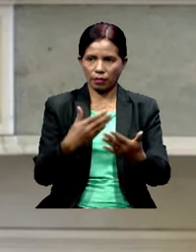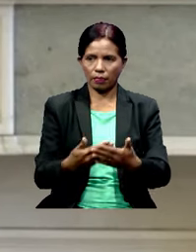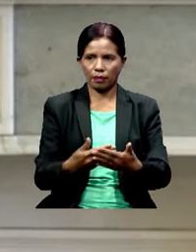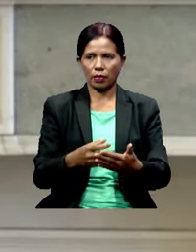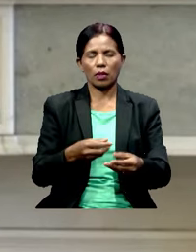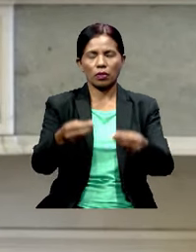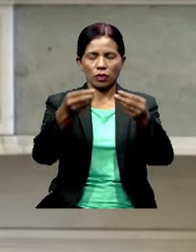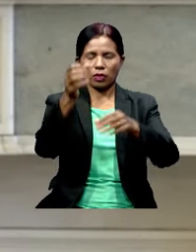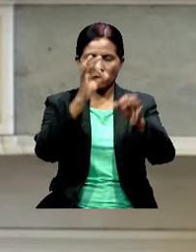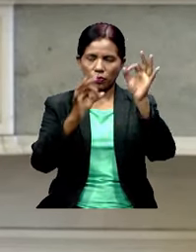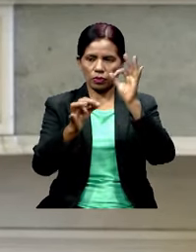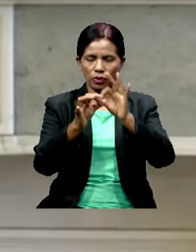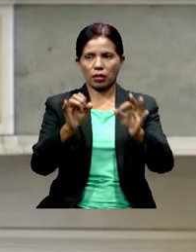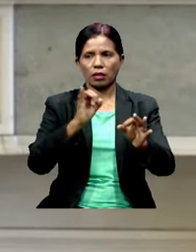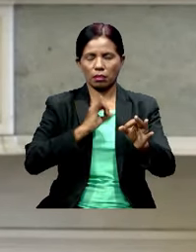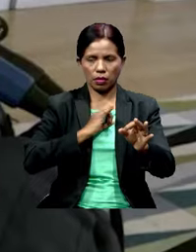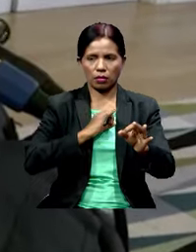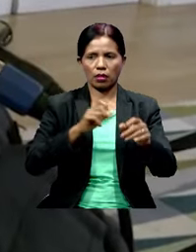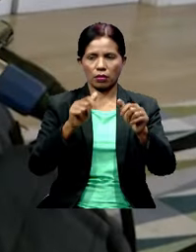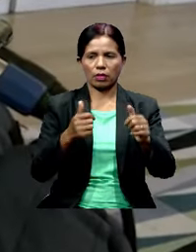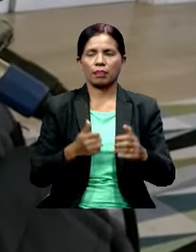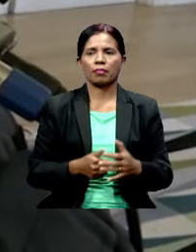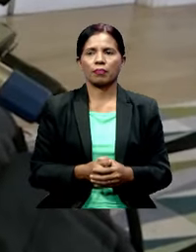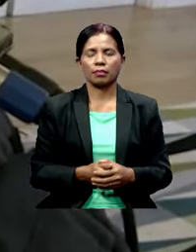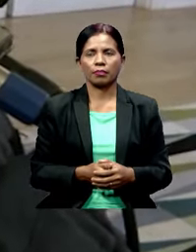confiança que a mim depositaram ao longo destes anos.